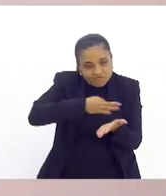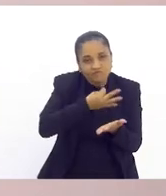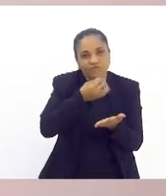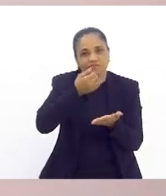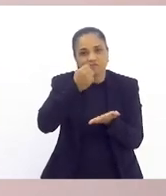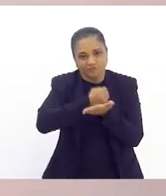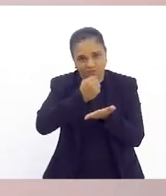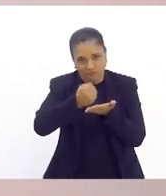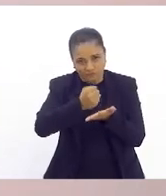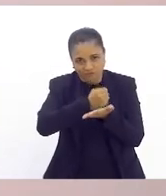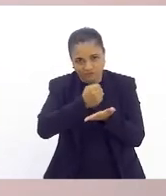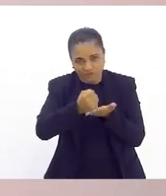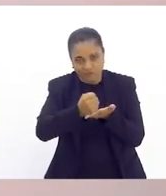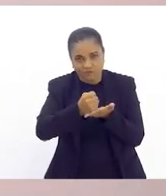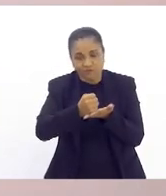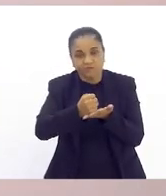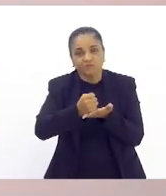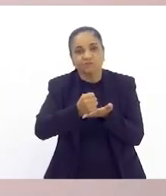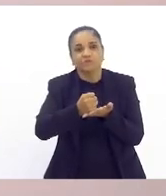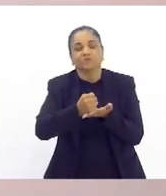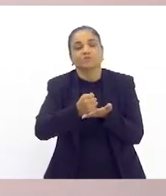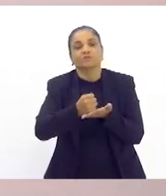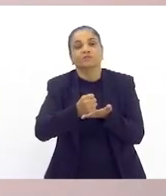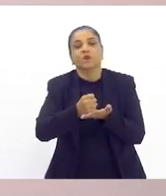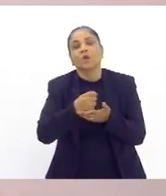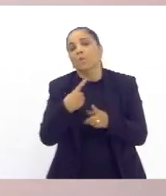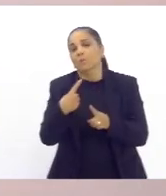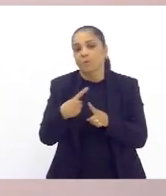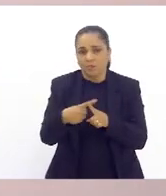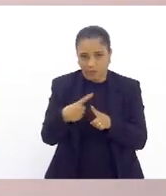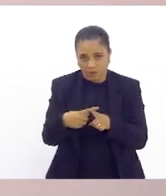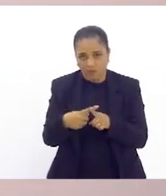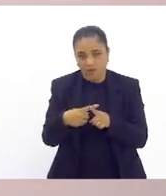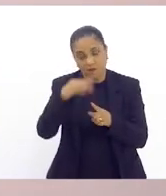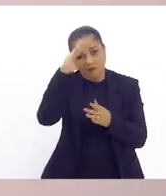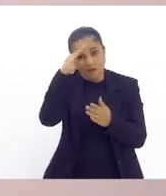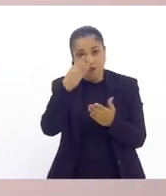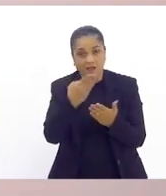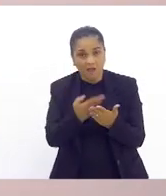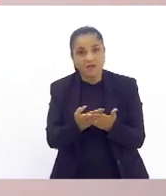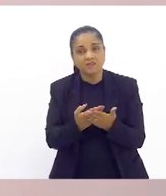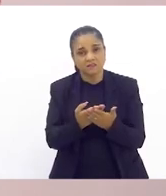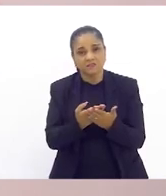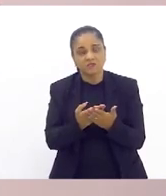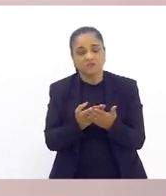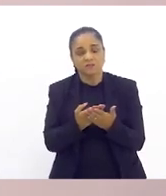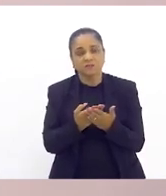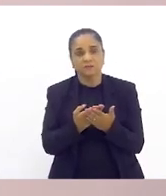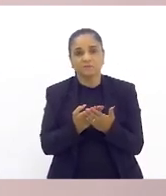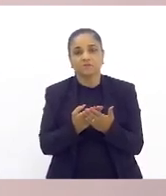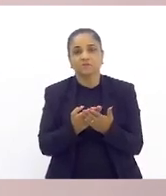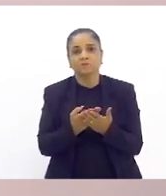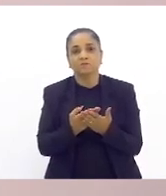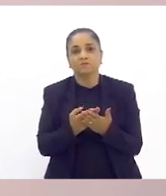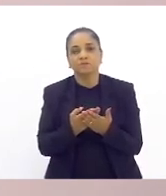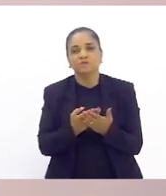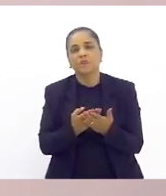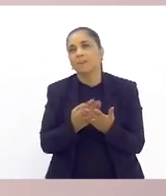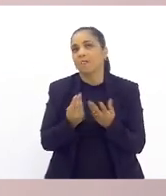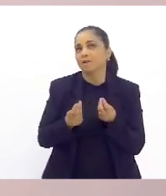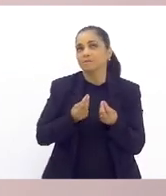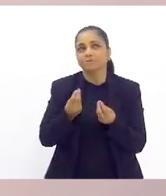hoje o posicionamento dela é pela renovação porque ela acredita na Como que eu posso